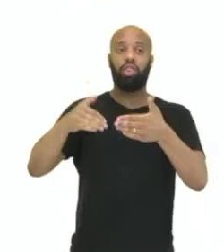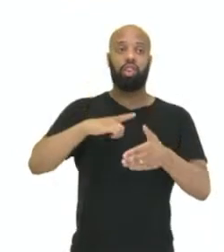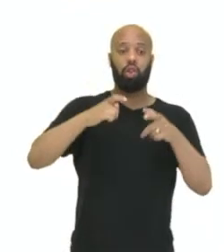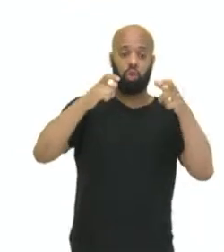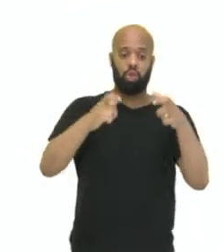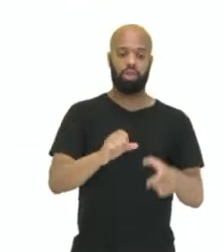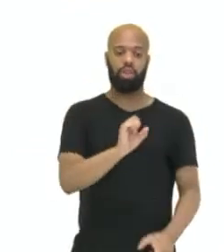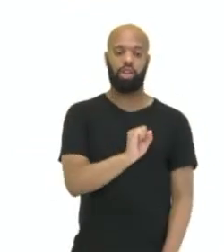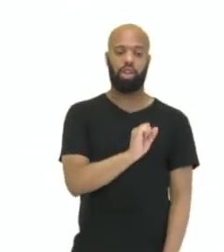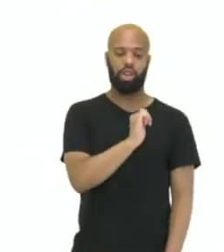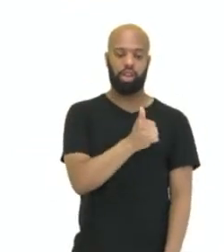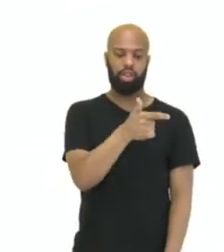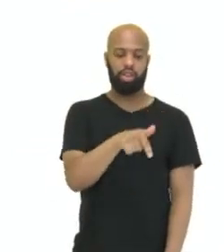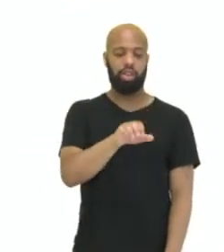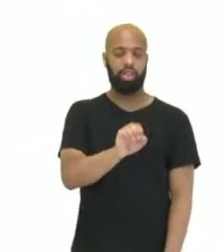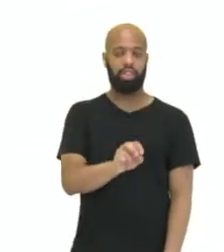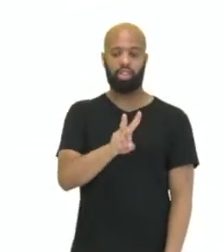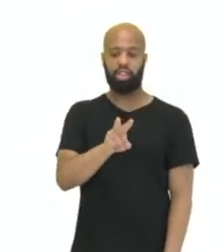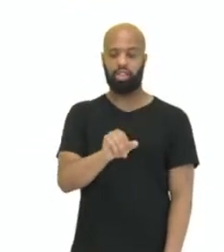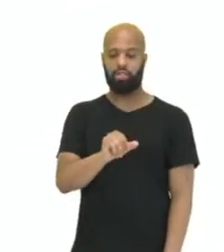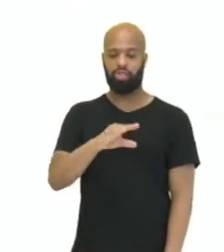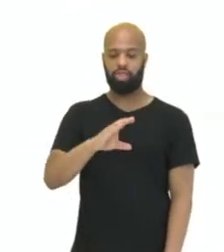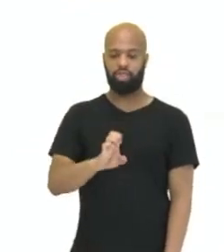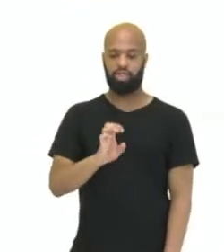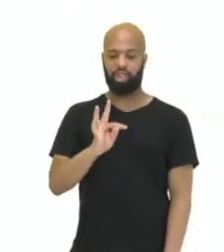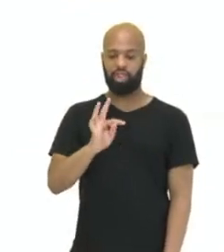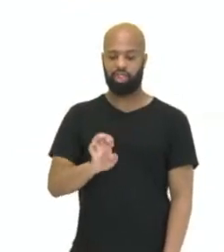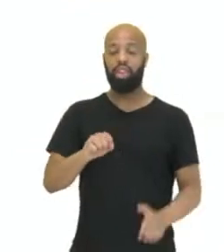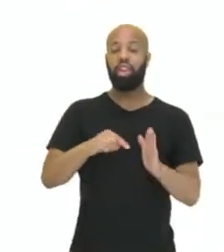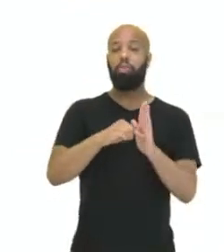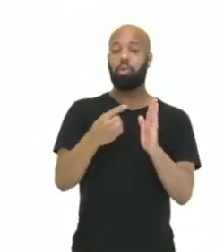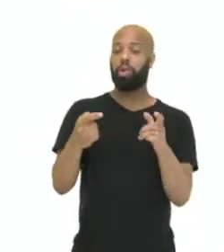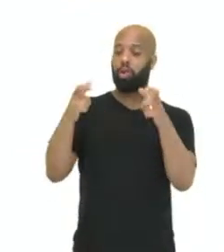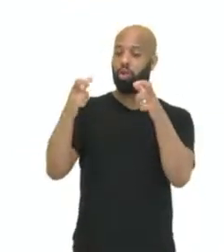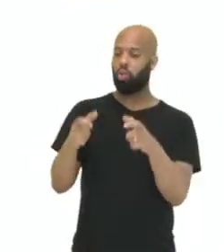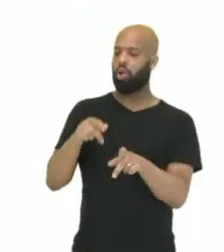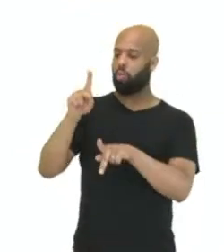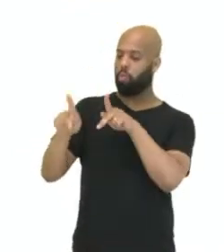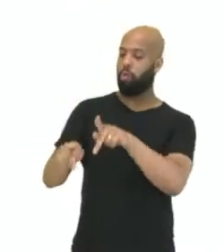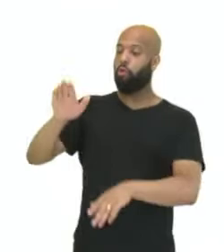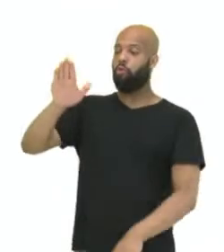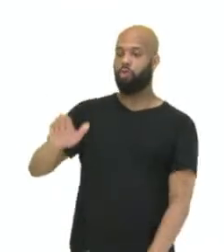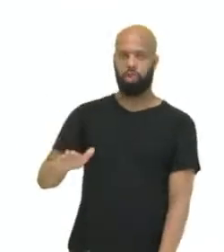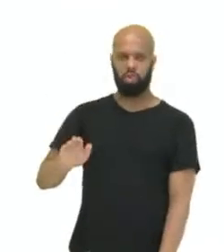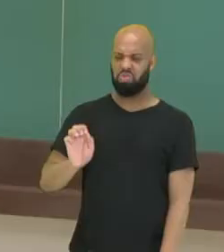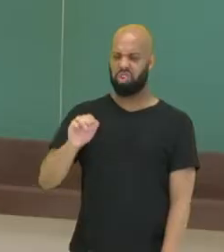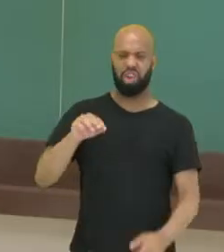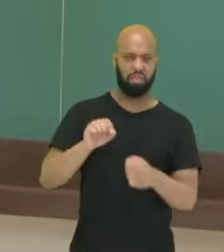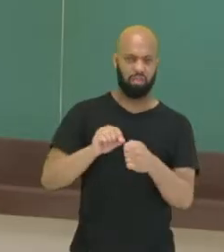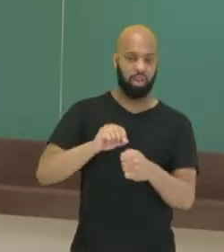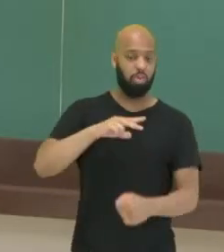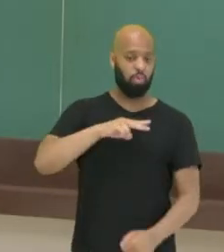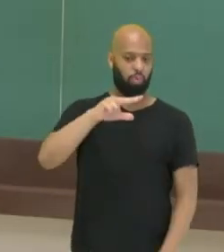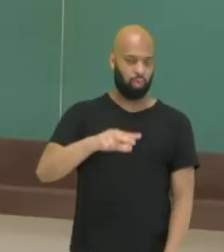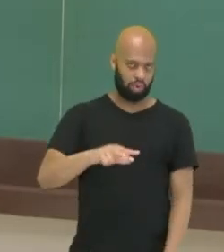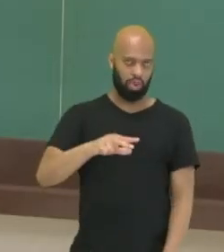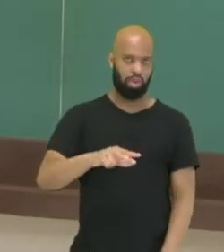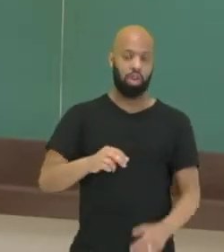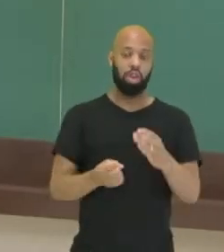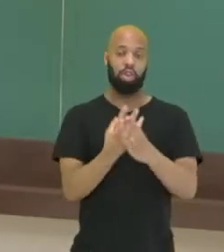no litoral de São Paulo, foi o primeiro núcleo de povoamento permanente instalado pelos portugueses, fundado